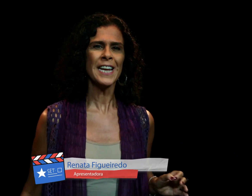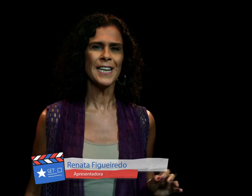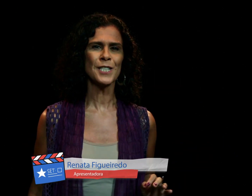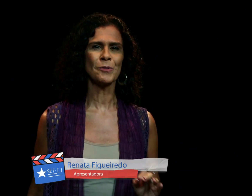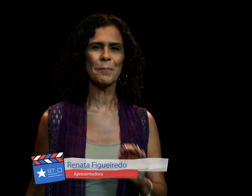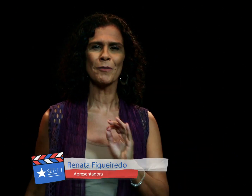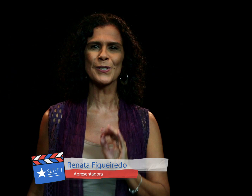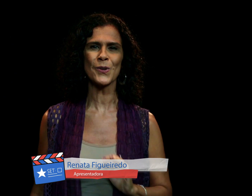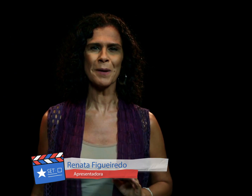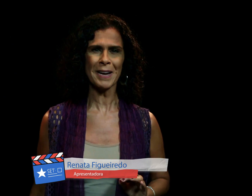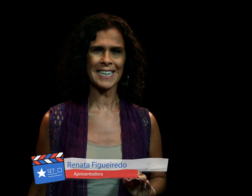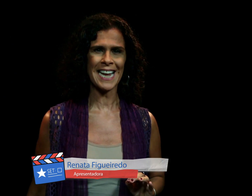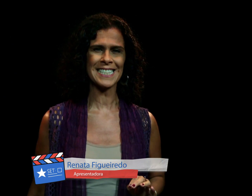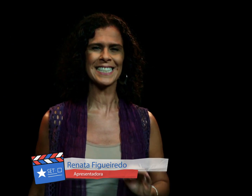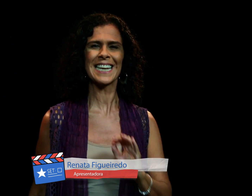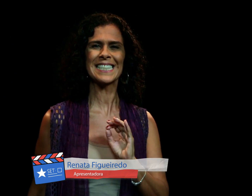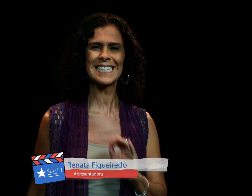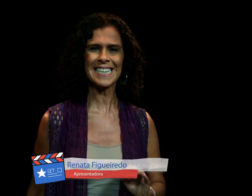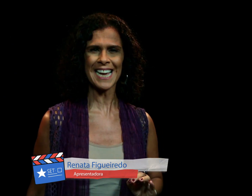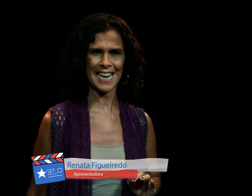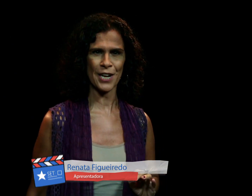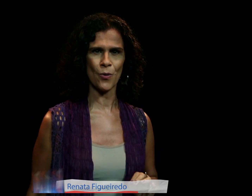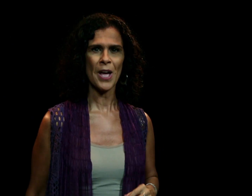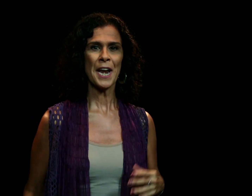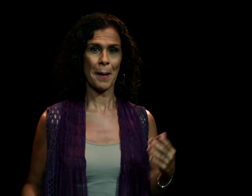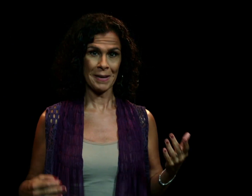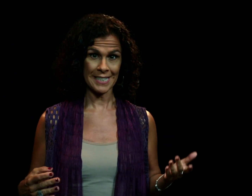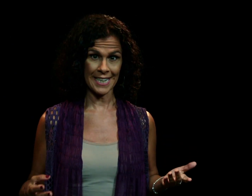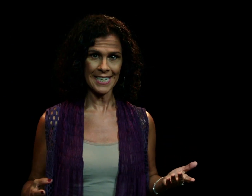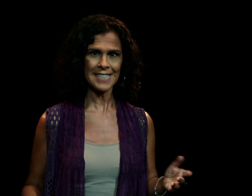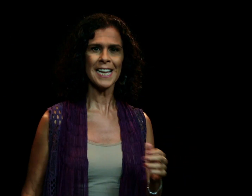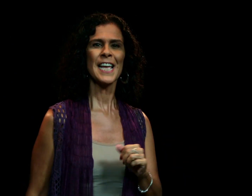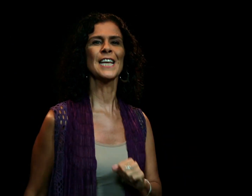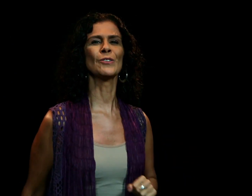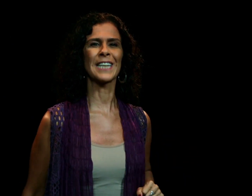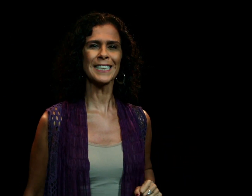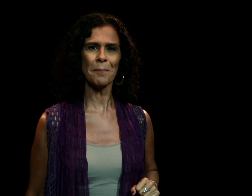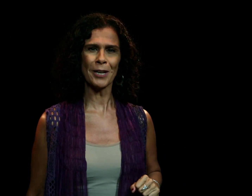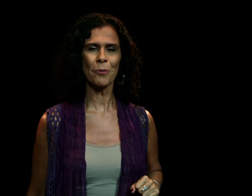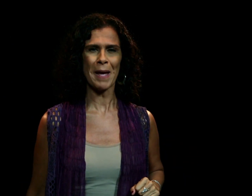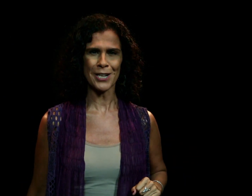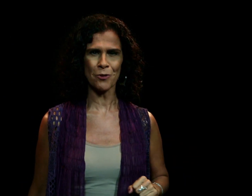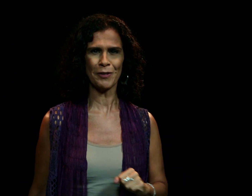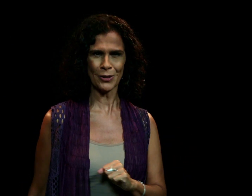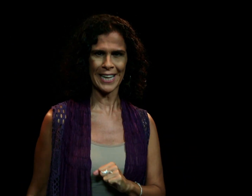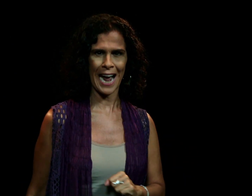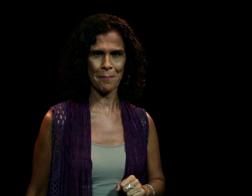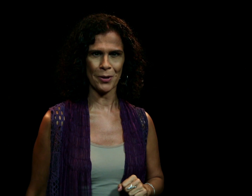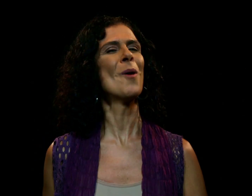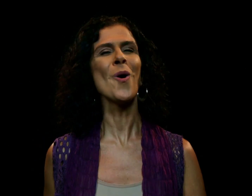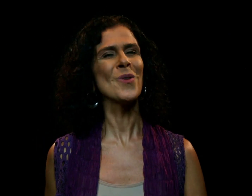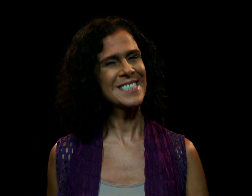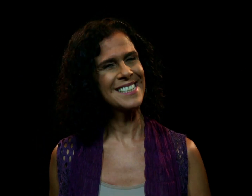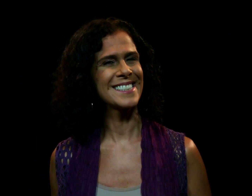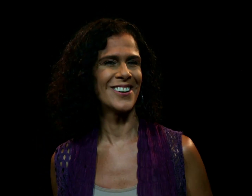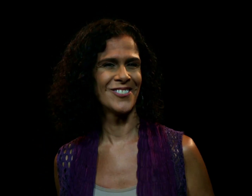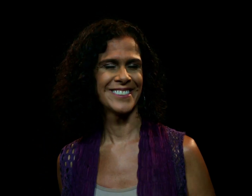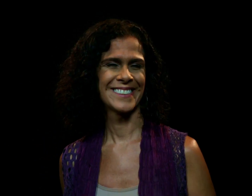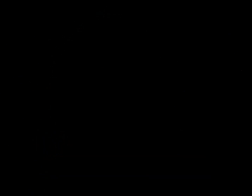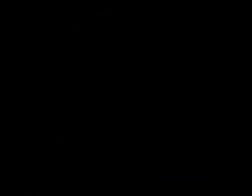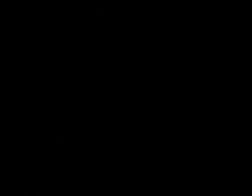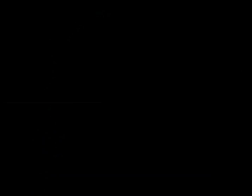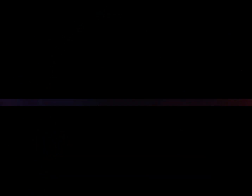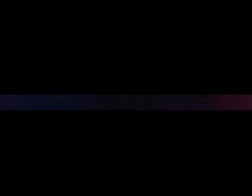o pioneirismo da professora maranhense Terezinha Rego, na pesquisa e no tratamento médico fitoterápico. Boa